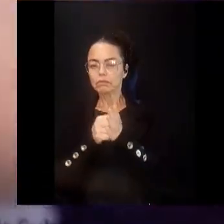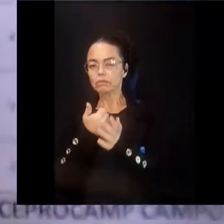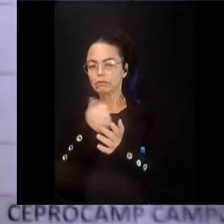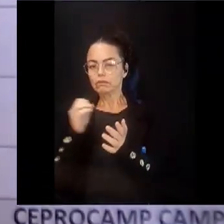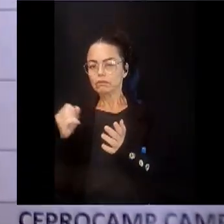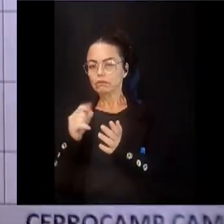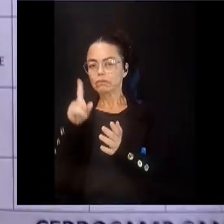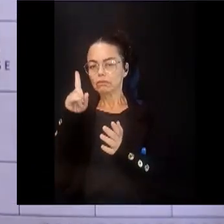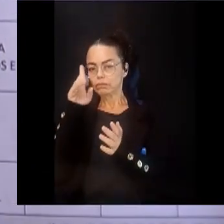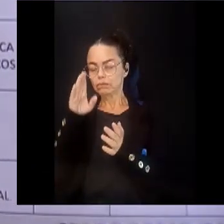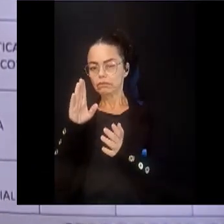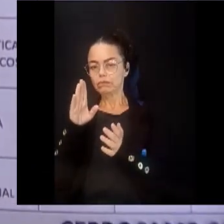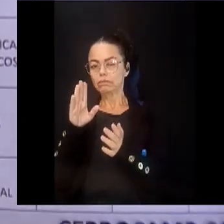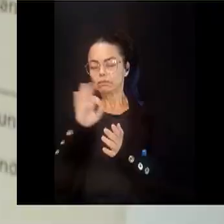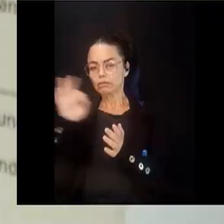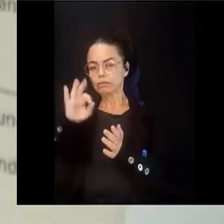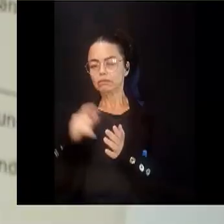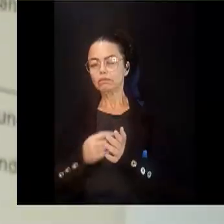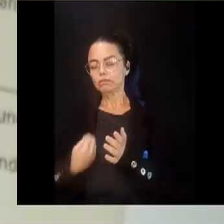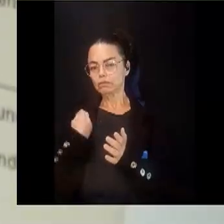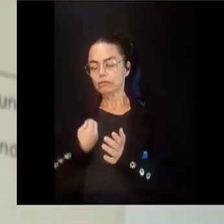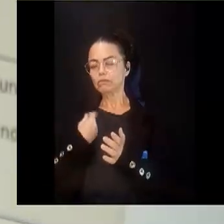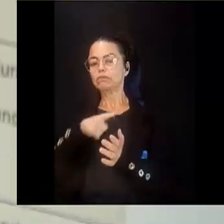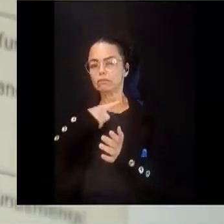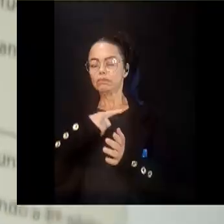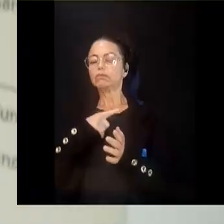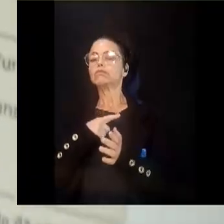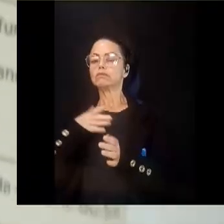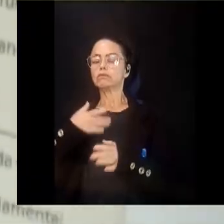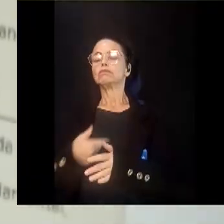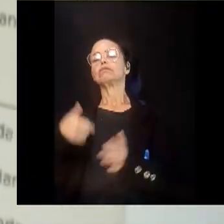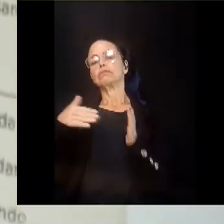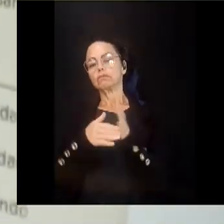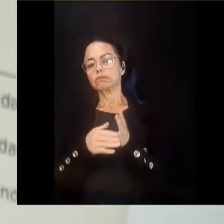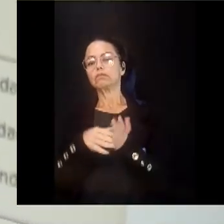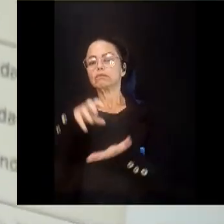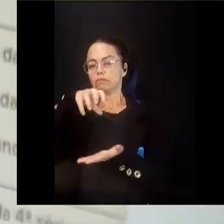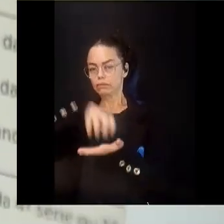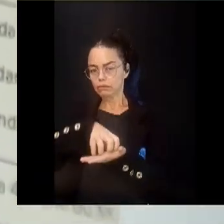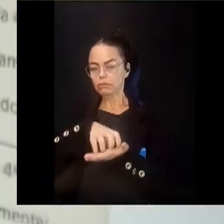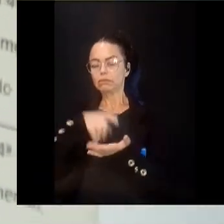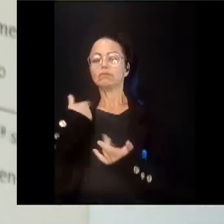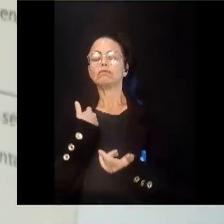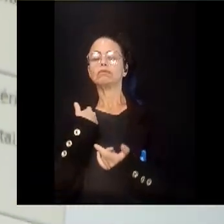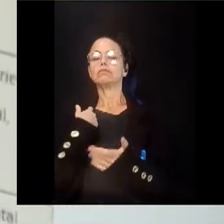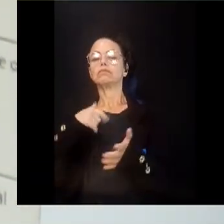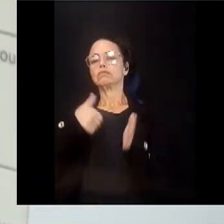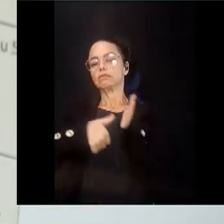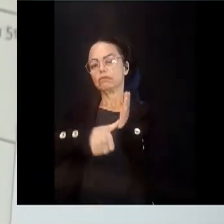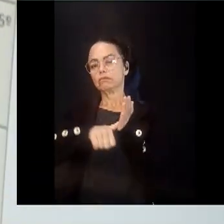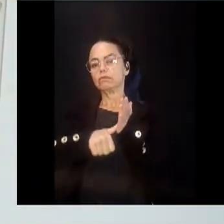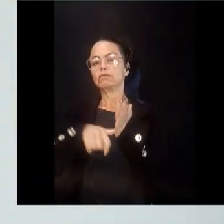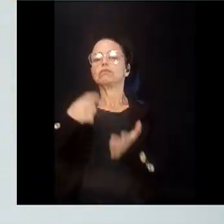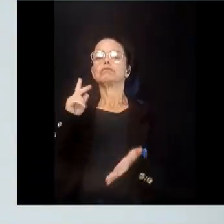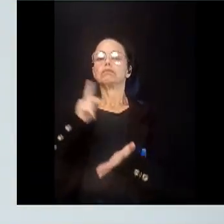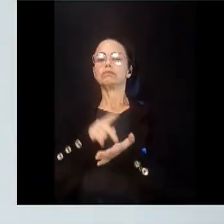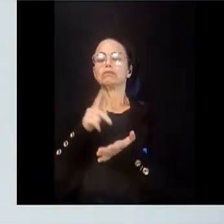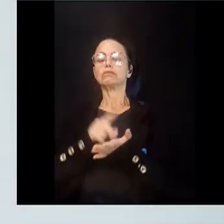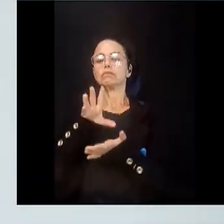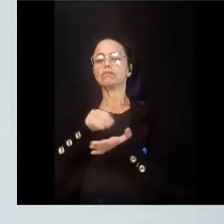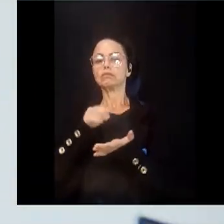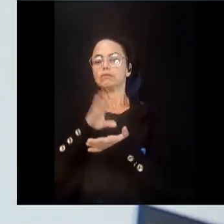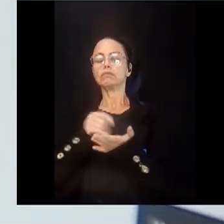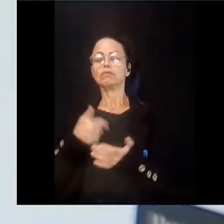ou online? Presencial. A pessoa tem que comparecer até uma de nossas unidades com os documentos originais e cópias do